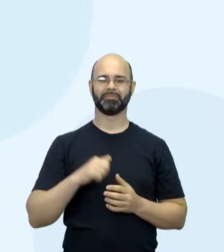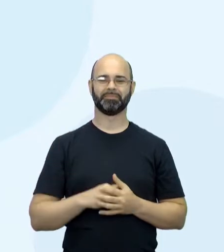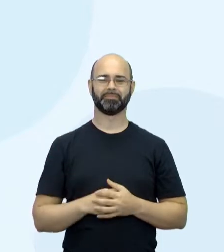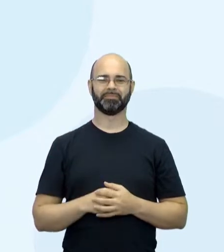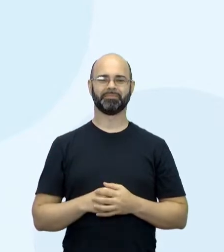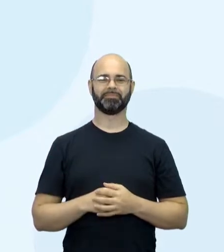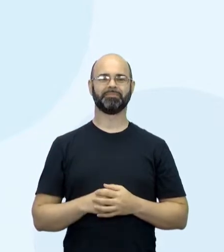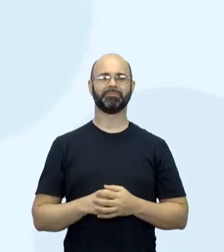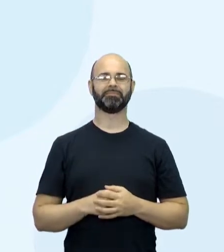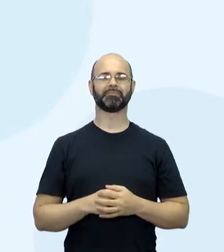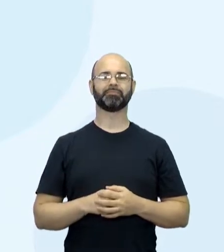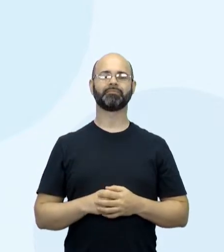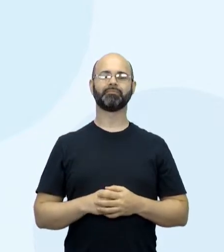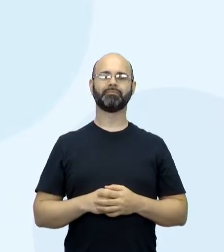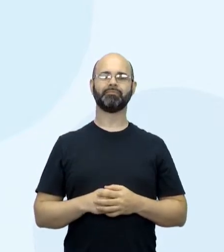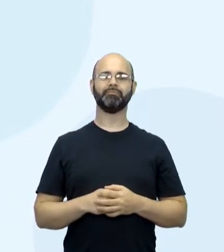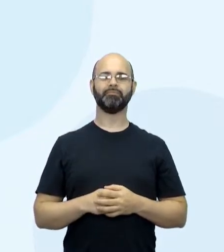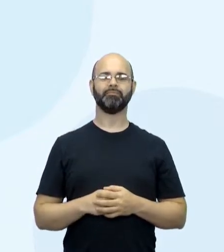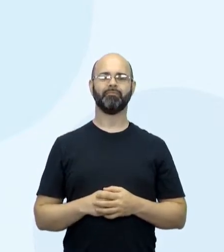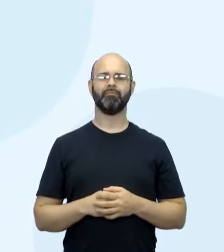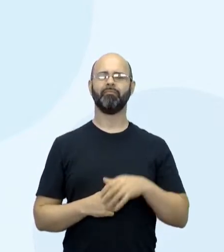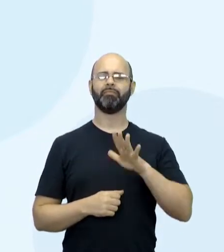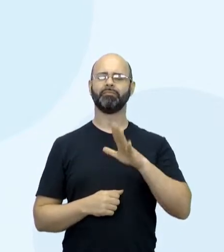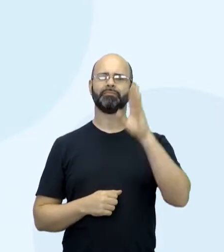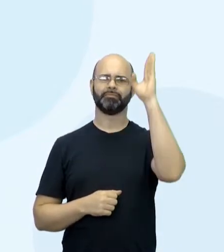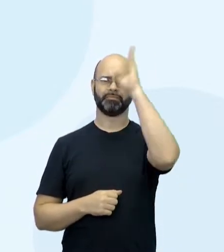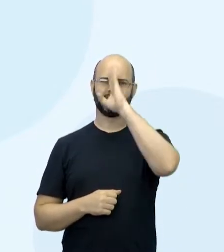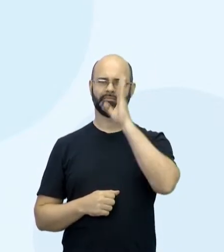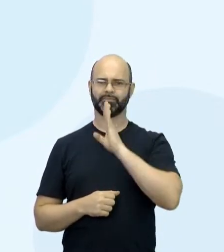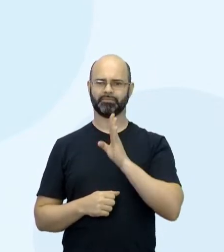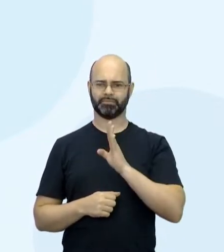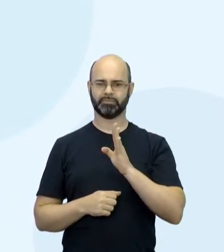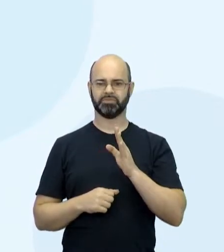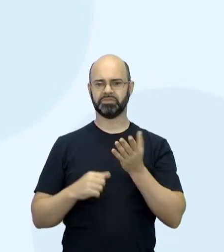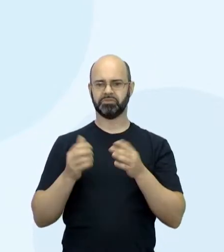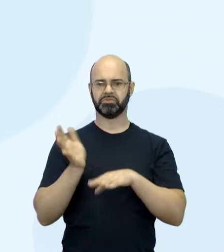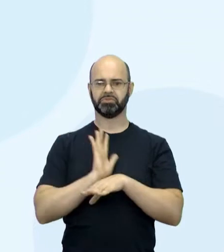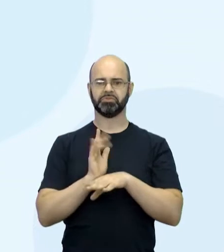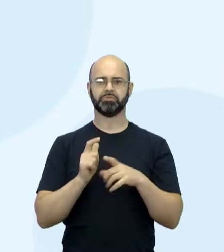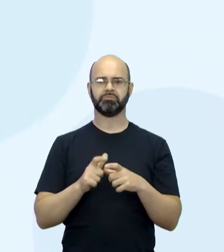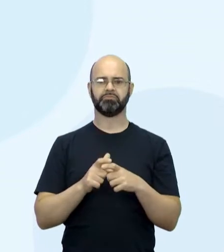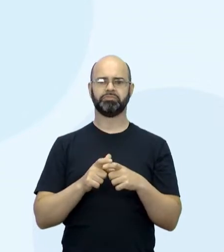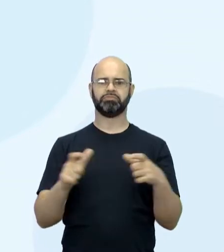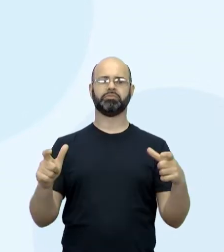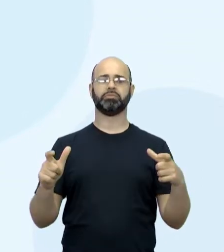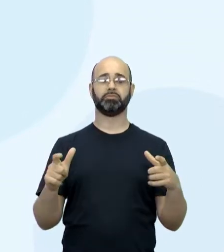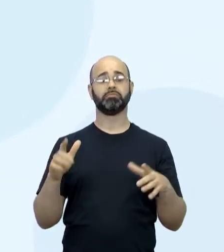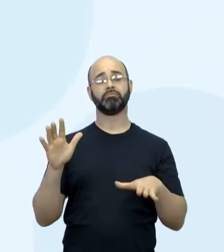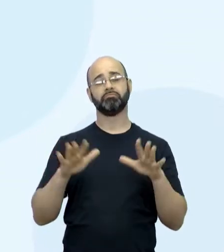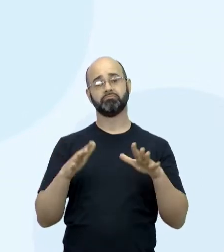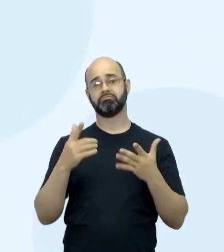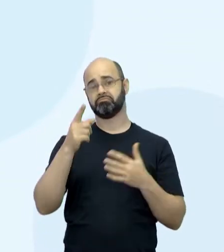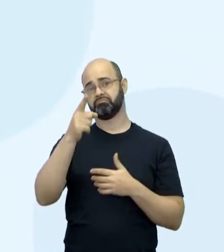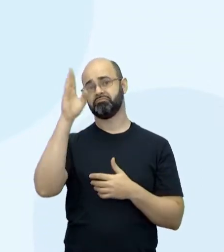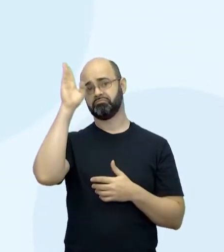USA. Bom, agora o Brasil teve um boom de cinema, né? Então alguns filmes que você assiste vêm